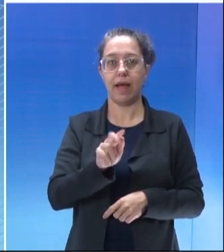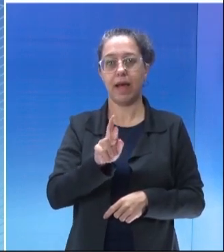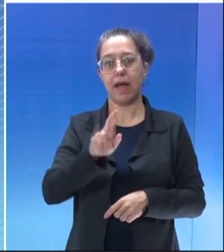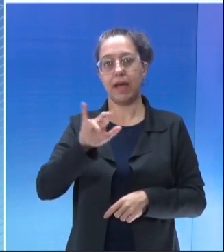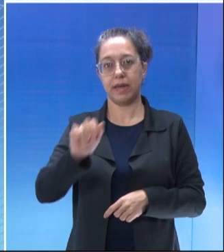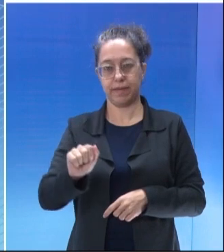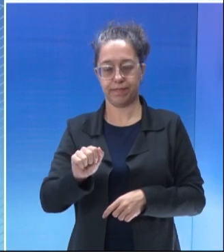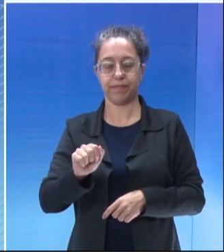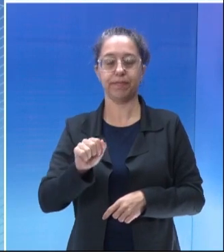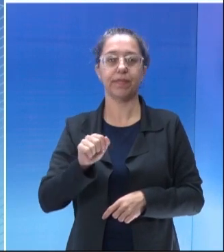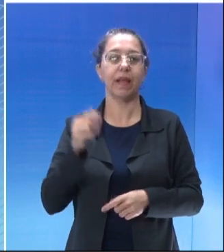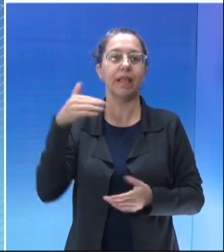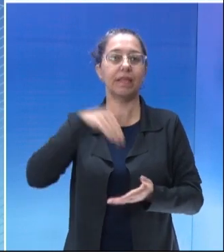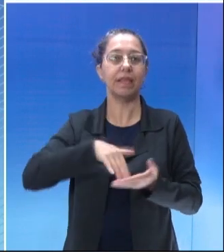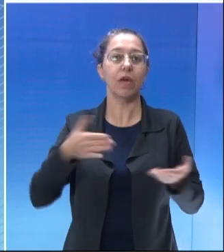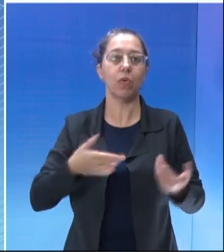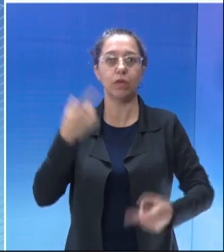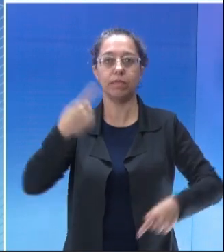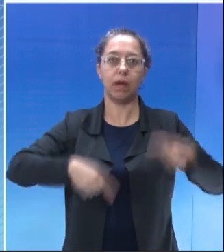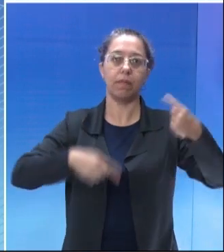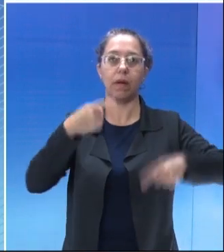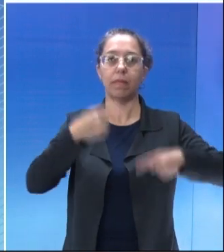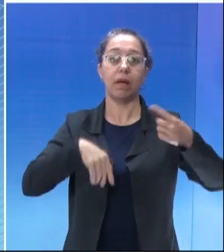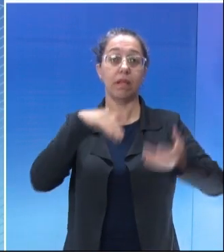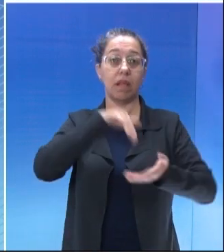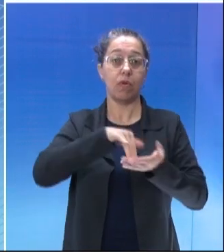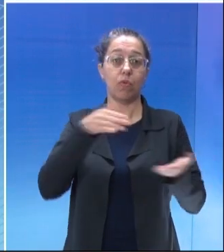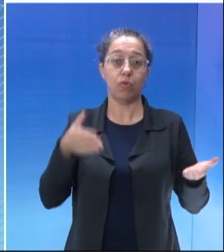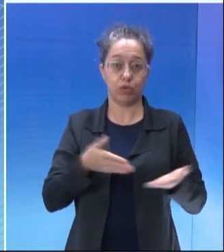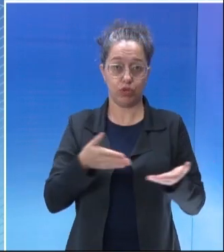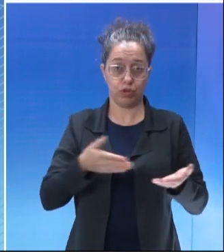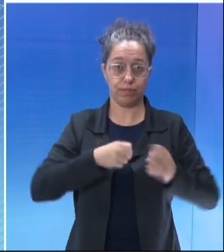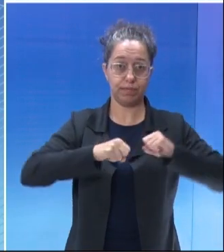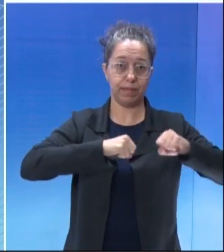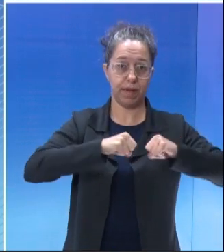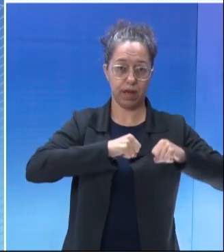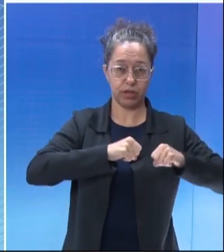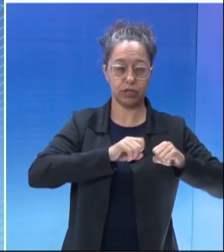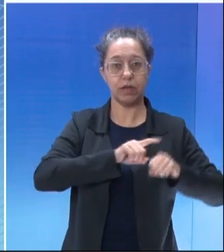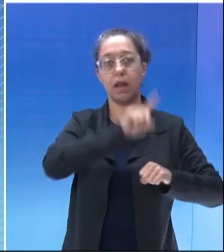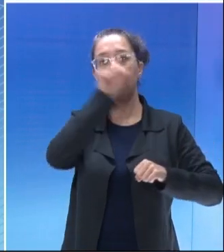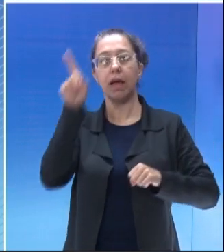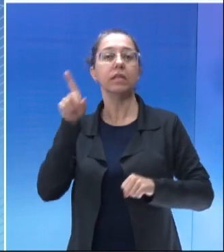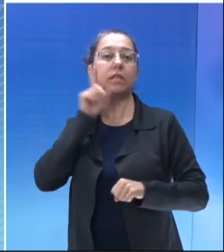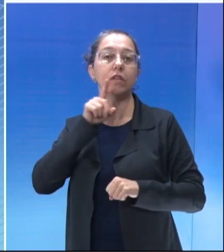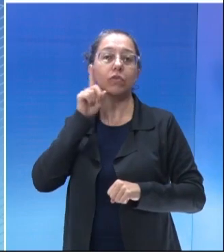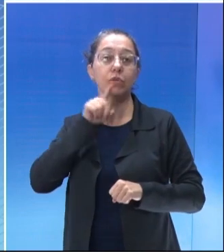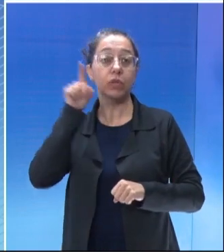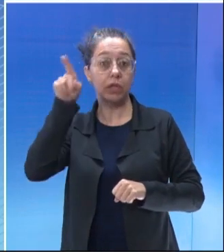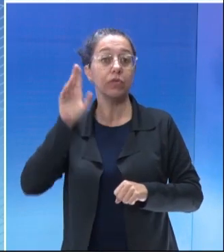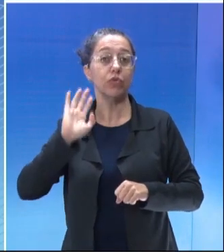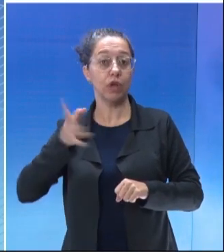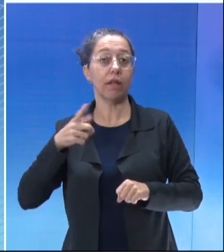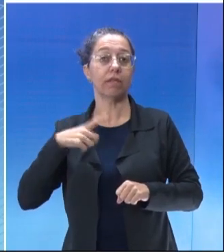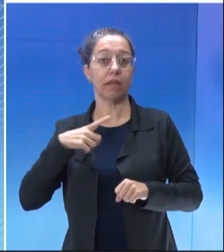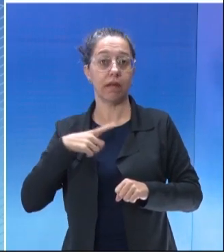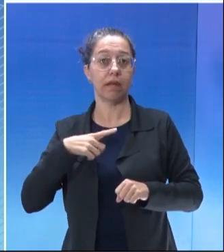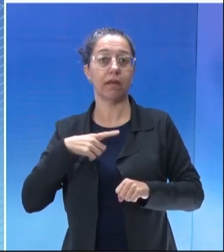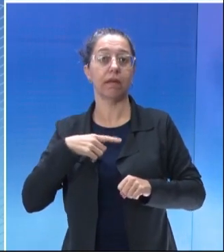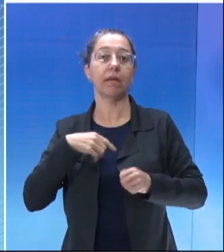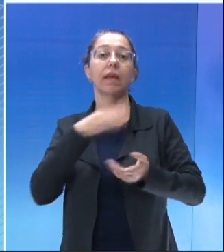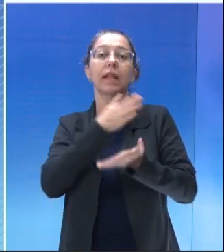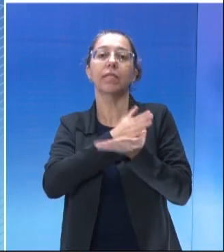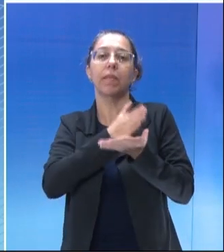lá nos Estados Unidos, quando da abolição da escravatura, já foi feita a reforma agrária, que é justamente a redistribuição